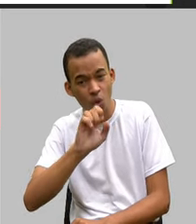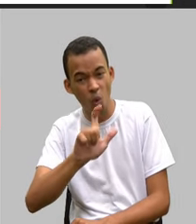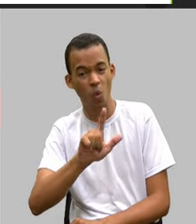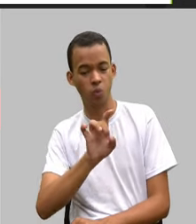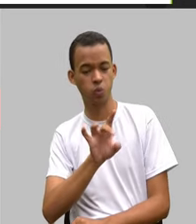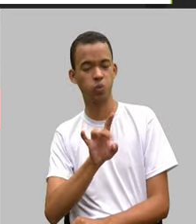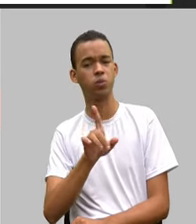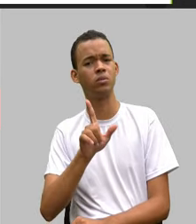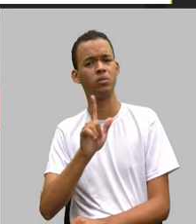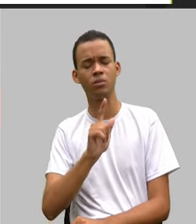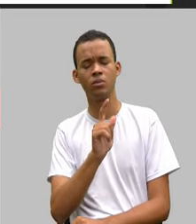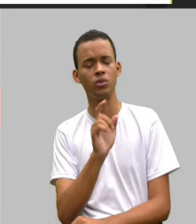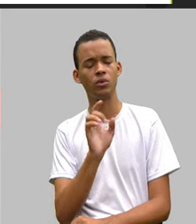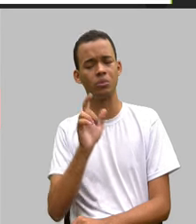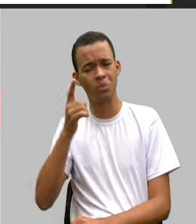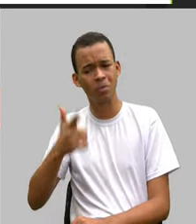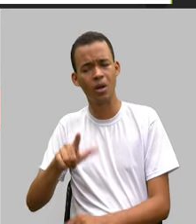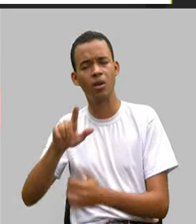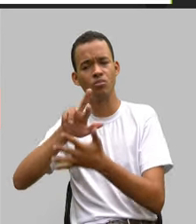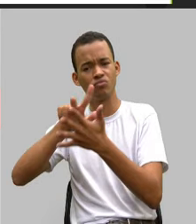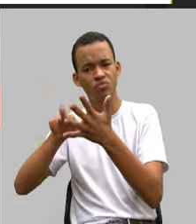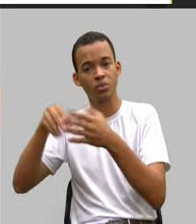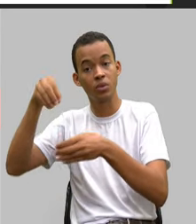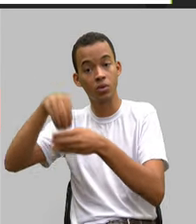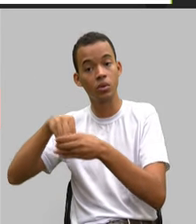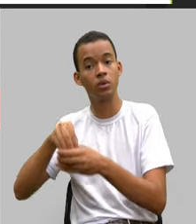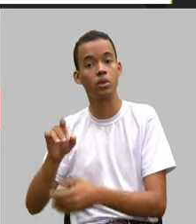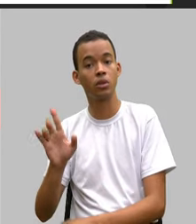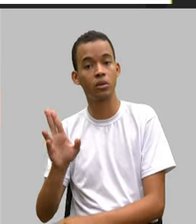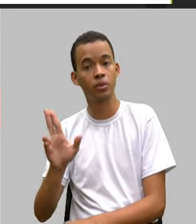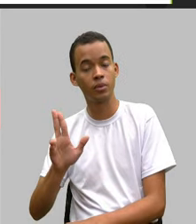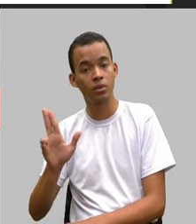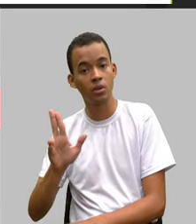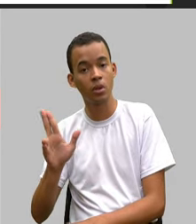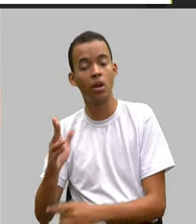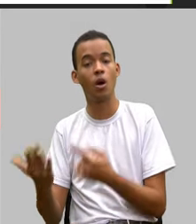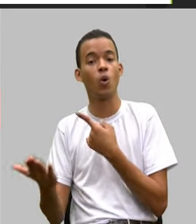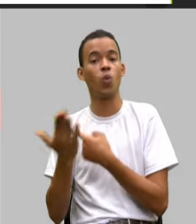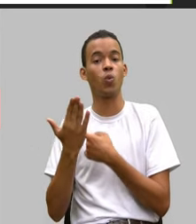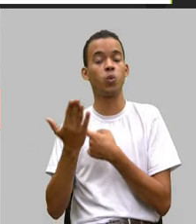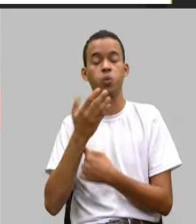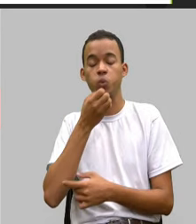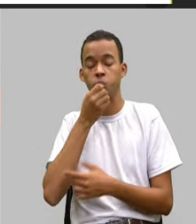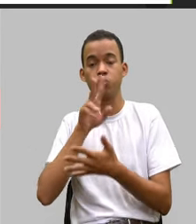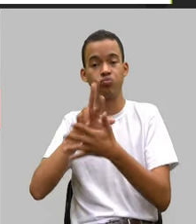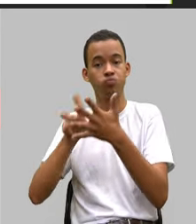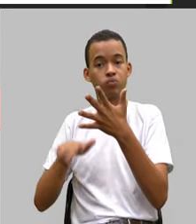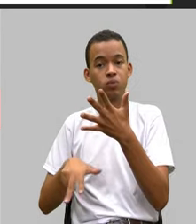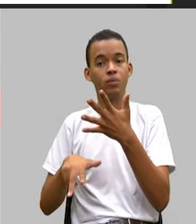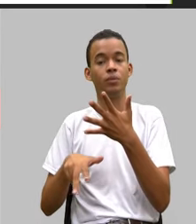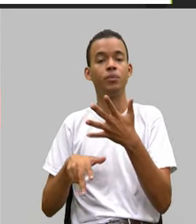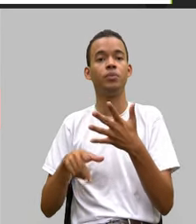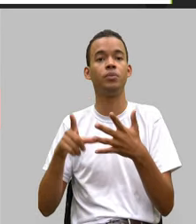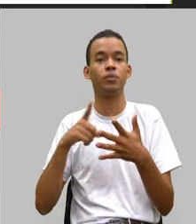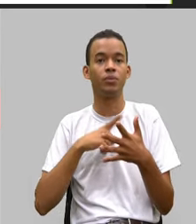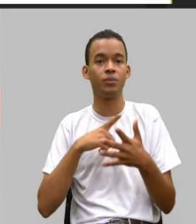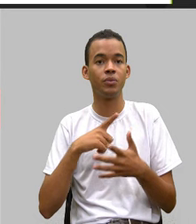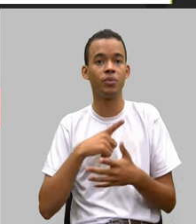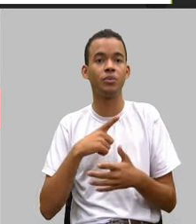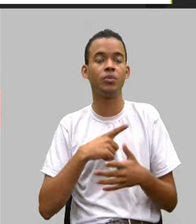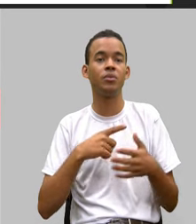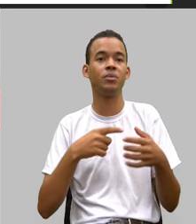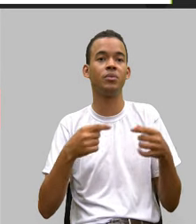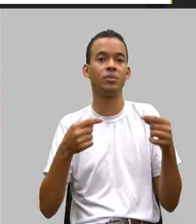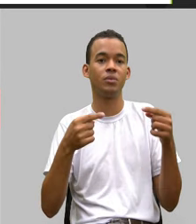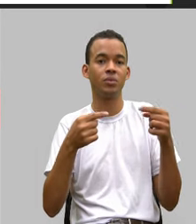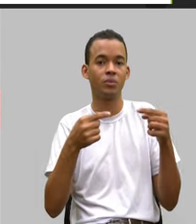que para nós foram ótimos pra literatura tava começando foram modestos por qu porque a gente não tinha uma proporção